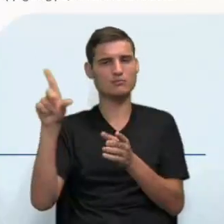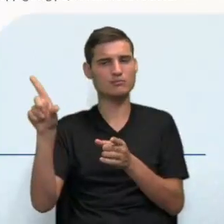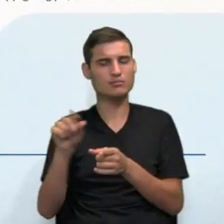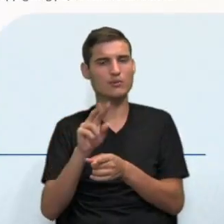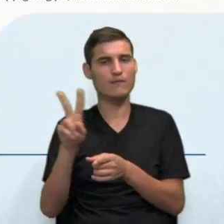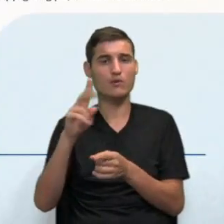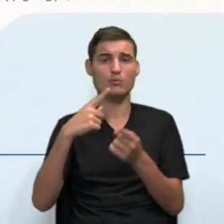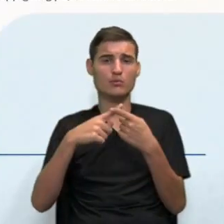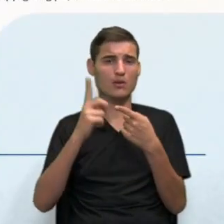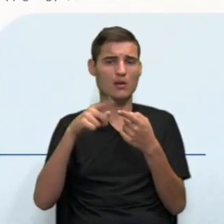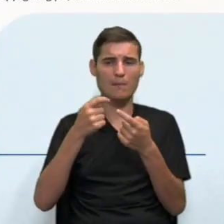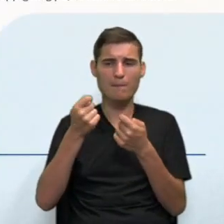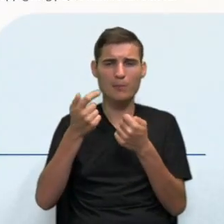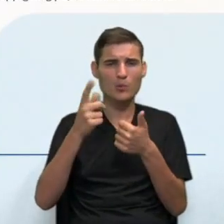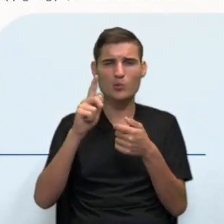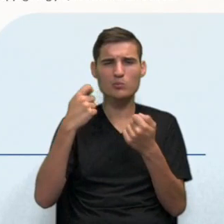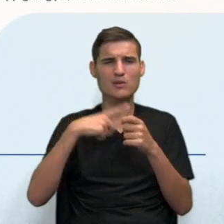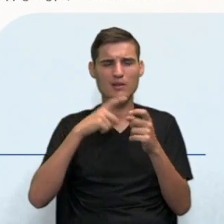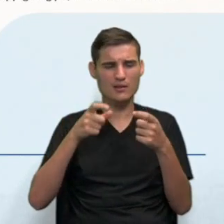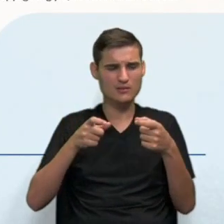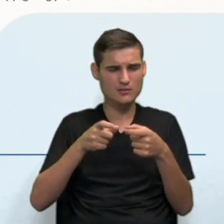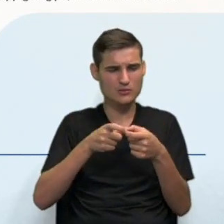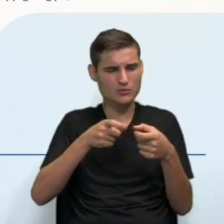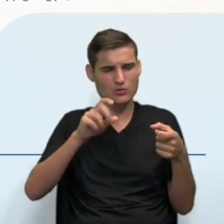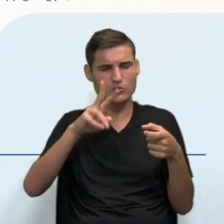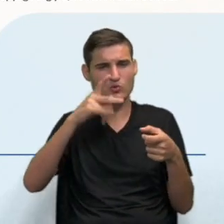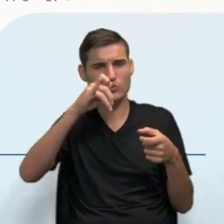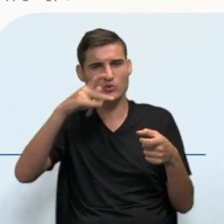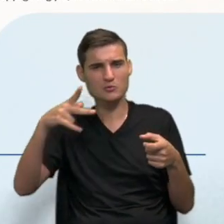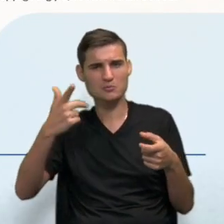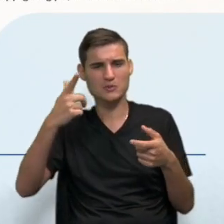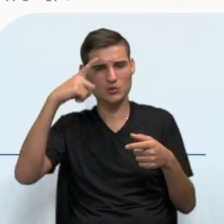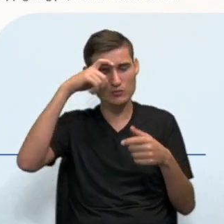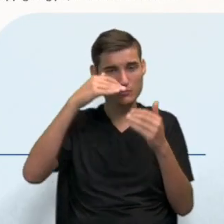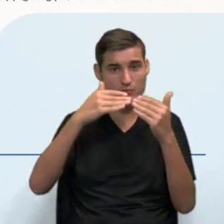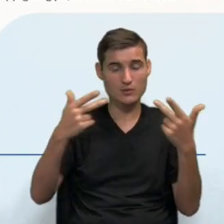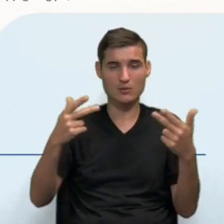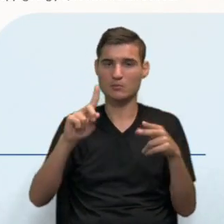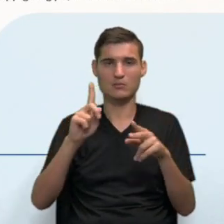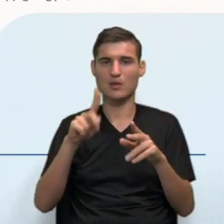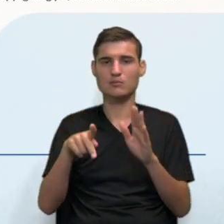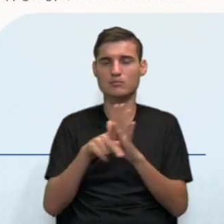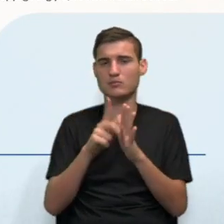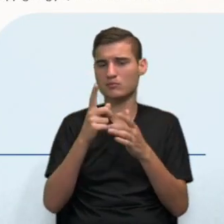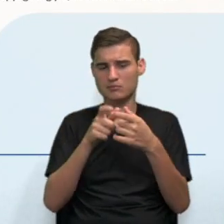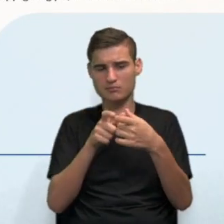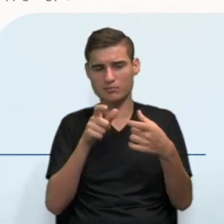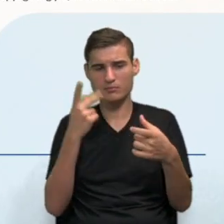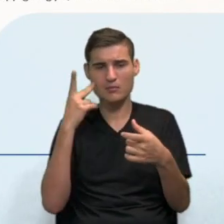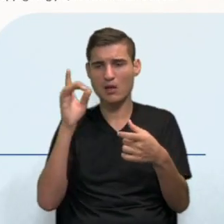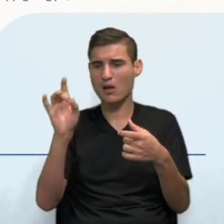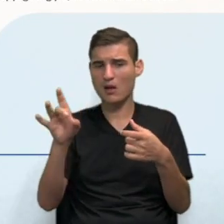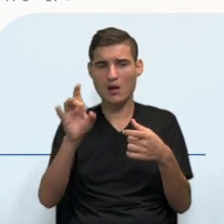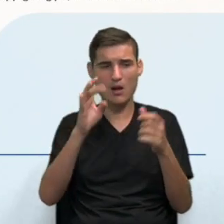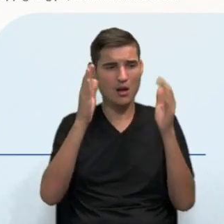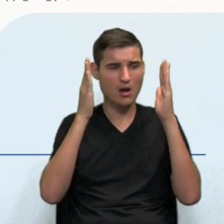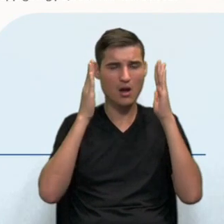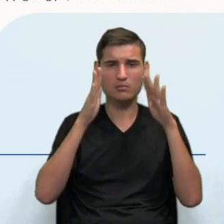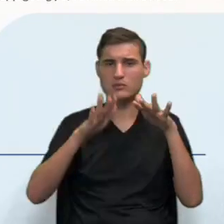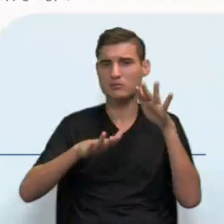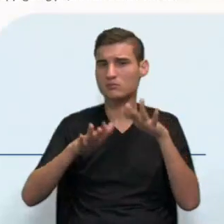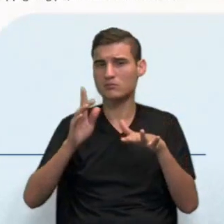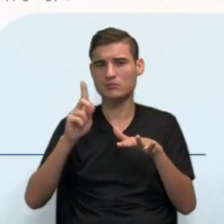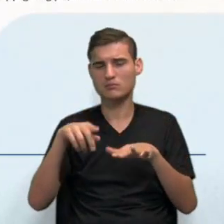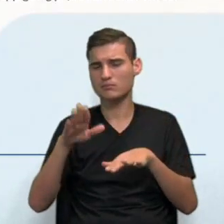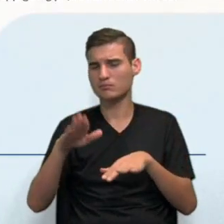É só um raio de 50 km, não precisa de tanta coisa complexa. E tem um excelente custo-benefício. Um radinho para cada carro, para cada caminhão, no